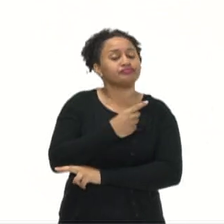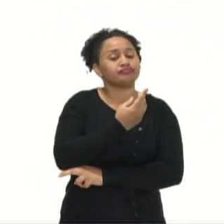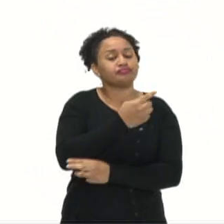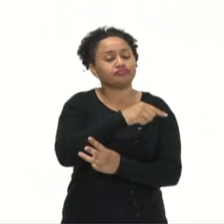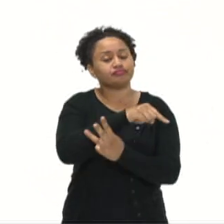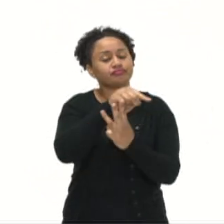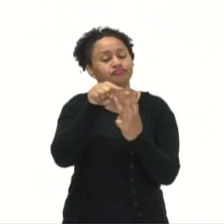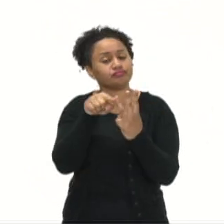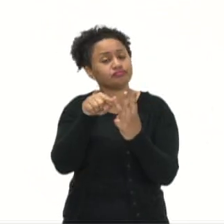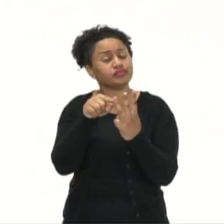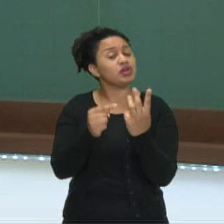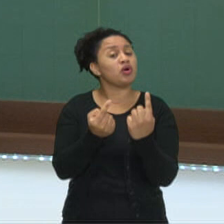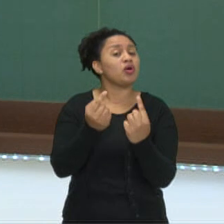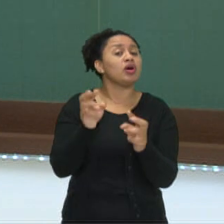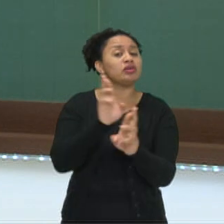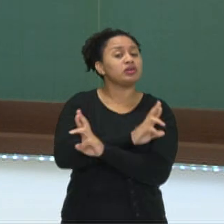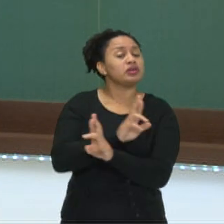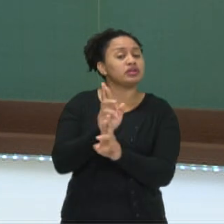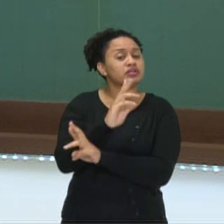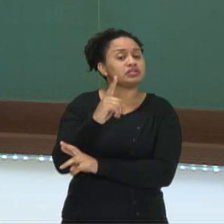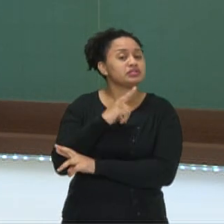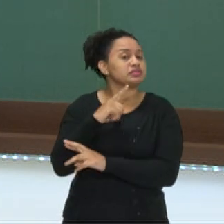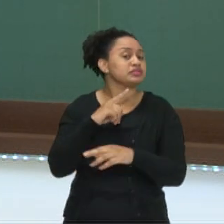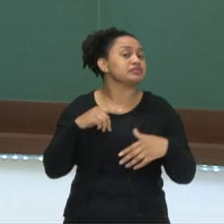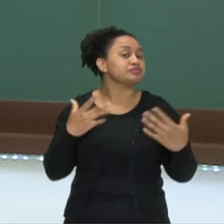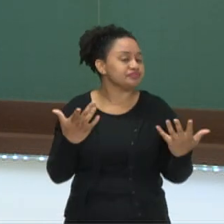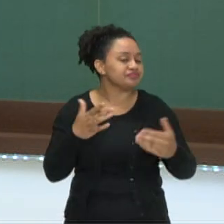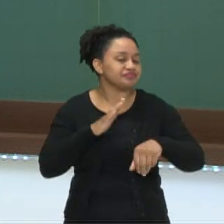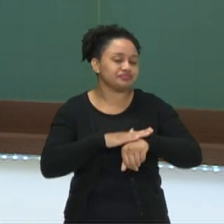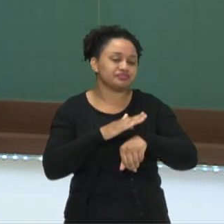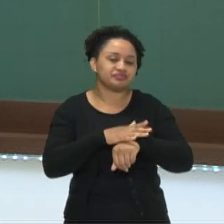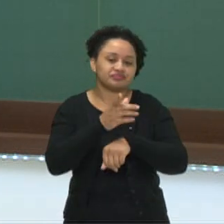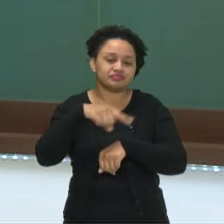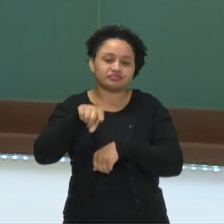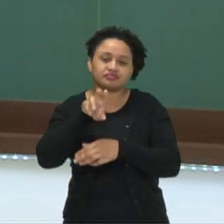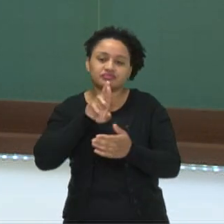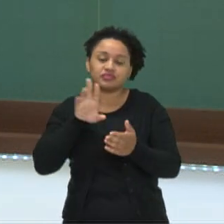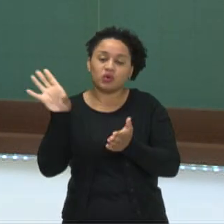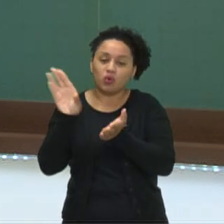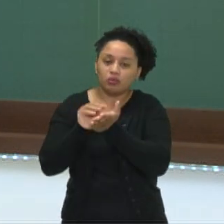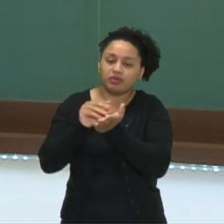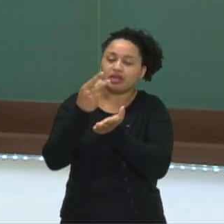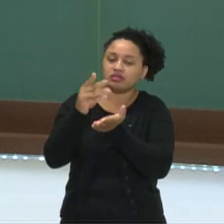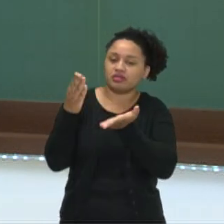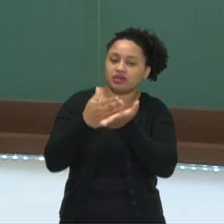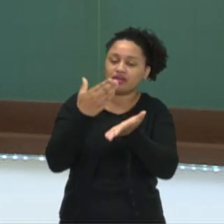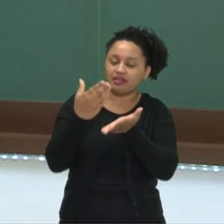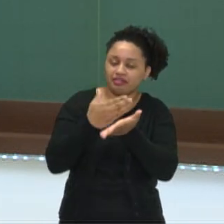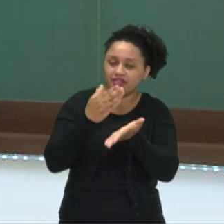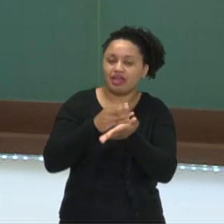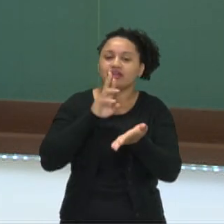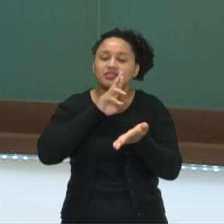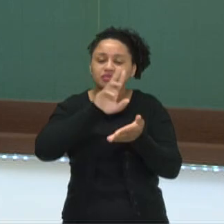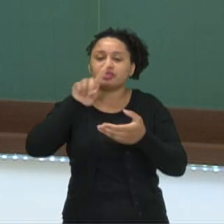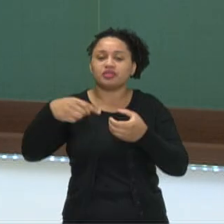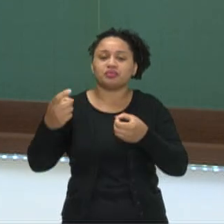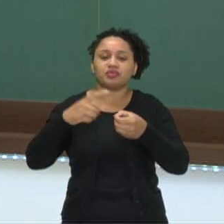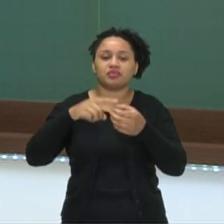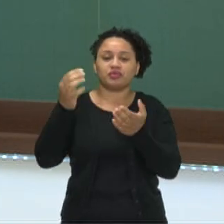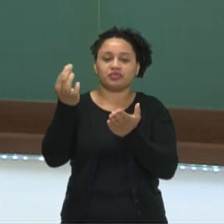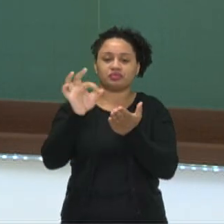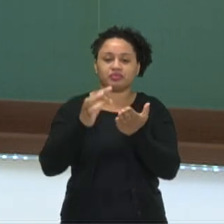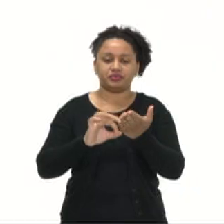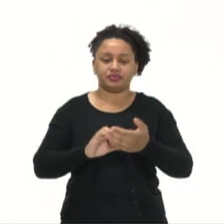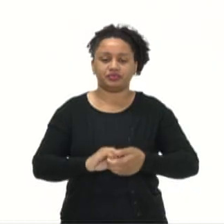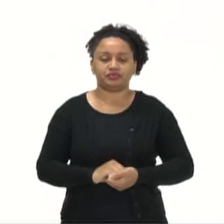entre esses grupos de seres vivos? Eu vou dar um tempinho para você copiar, anotar no teu caderno de ciências e a gente já volta para conferir. Até